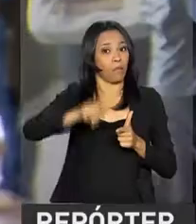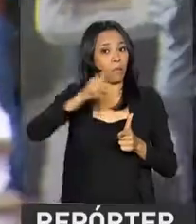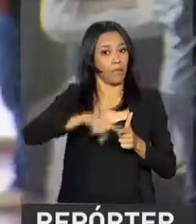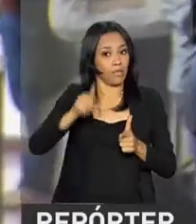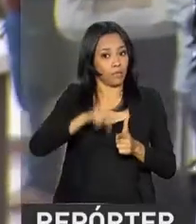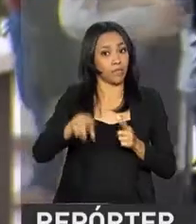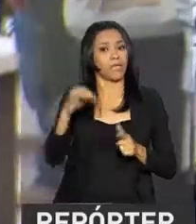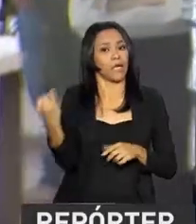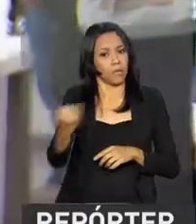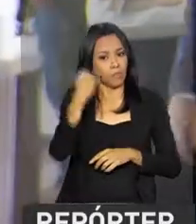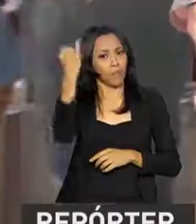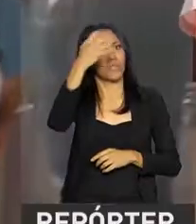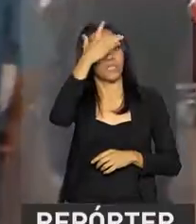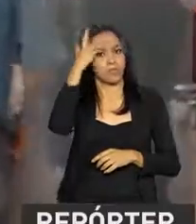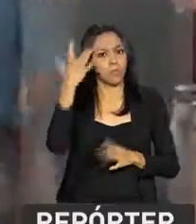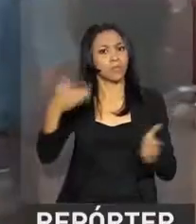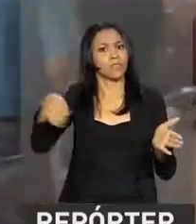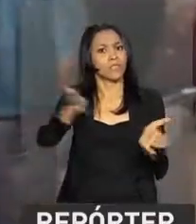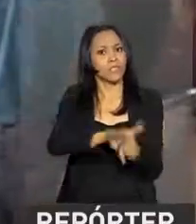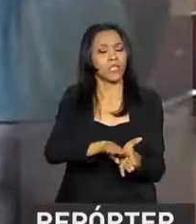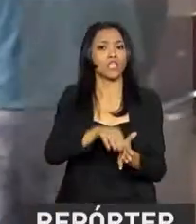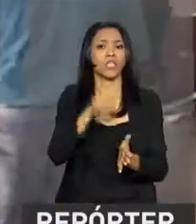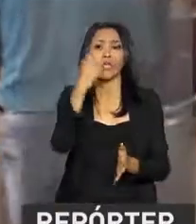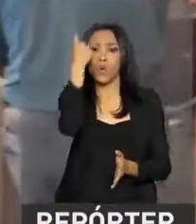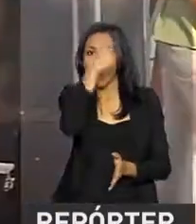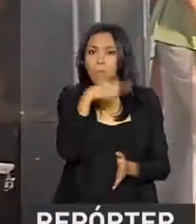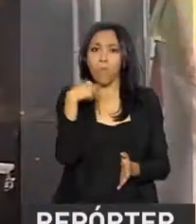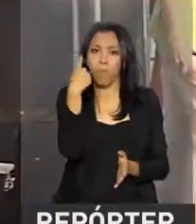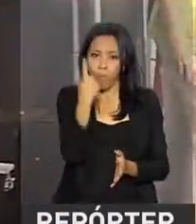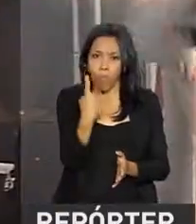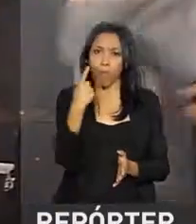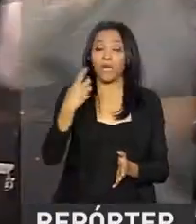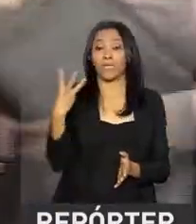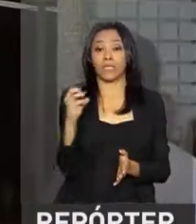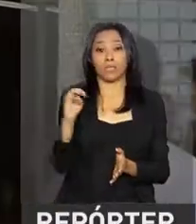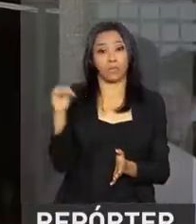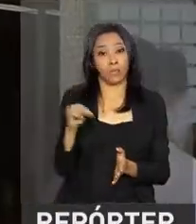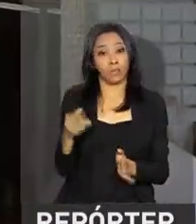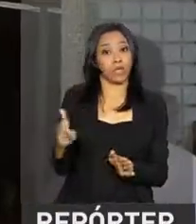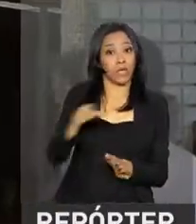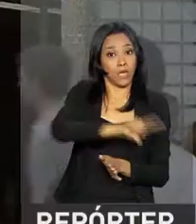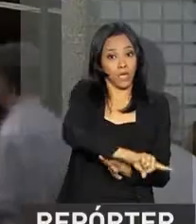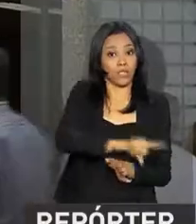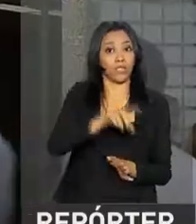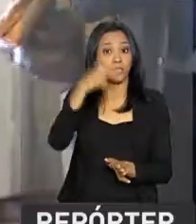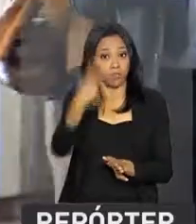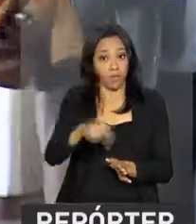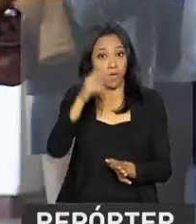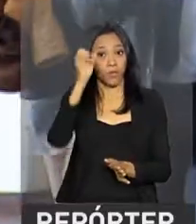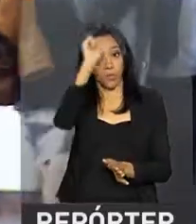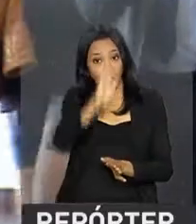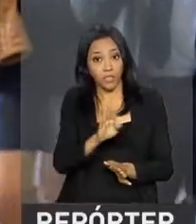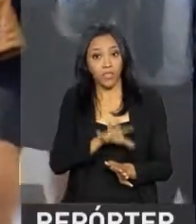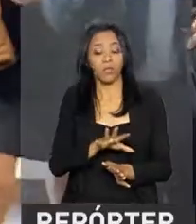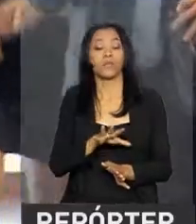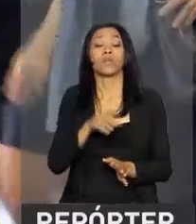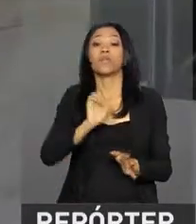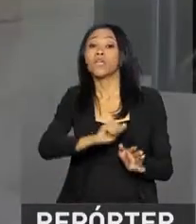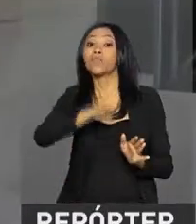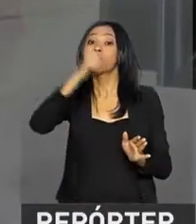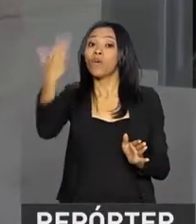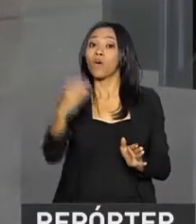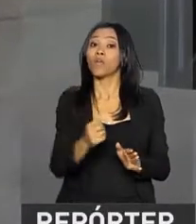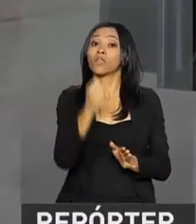que os passageiros cheguem no aeroporto com no mínimo 1h30 de antecedência para voos nacionais e 2h30 para